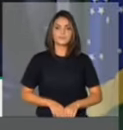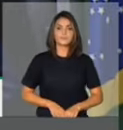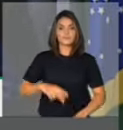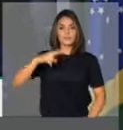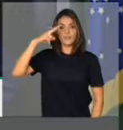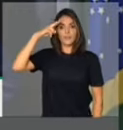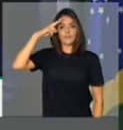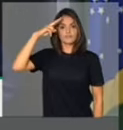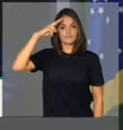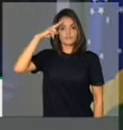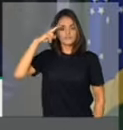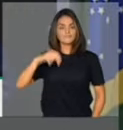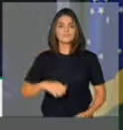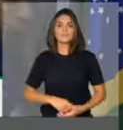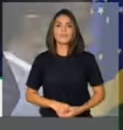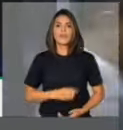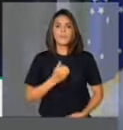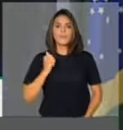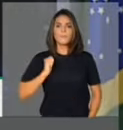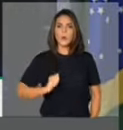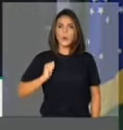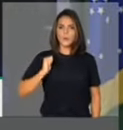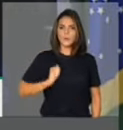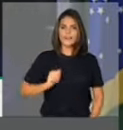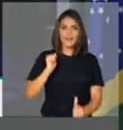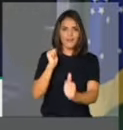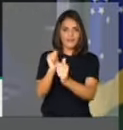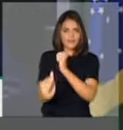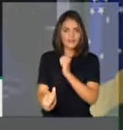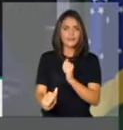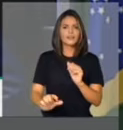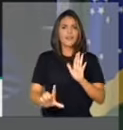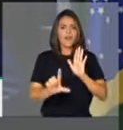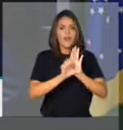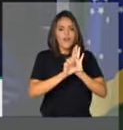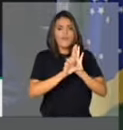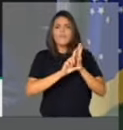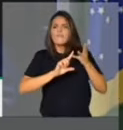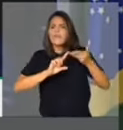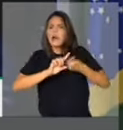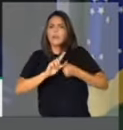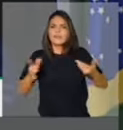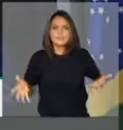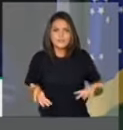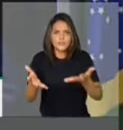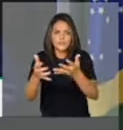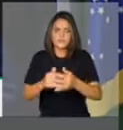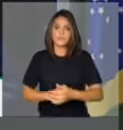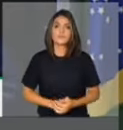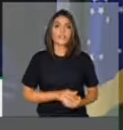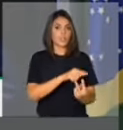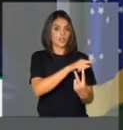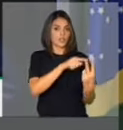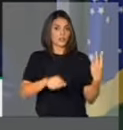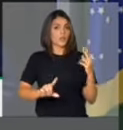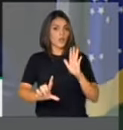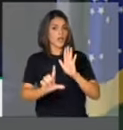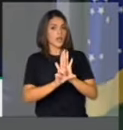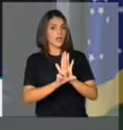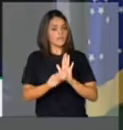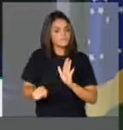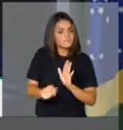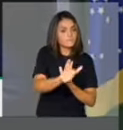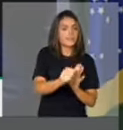Forças Armadas, bolsas atletas e as leis de incentivo. Nós temos duas leis no nosso país que